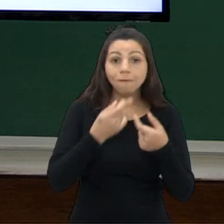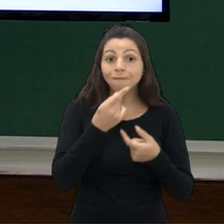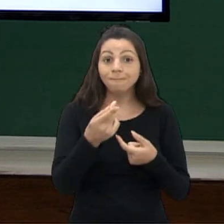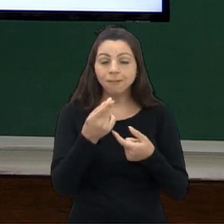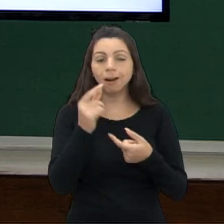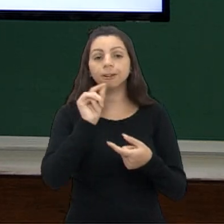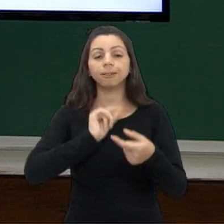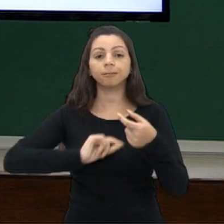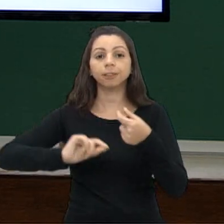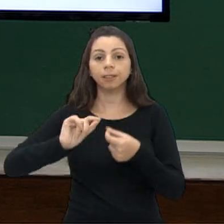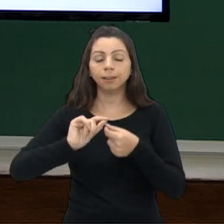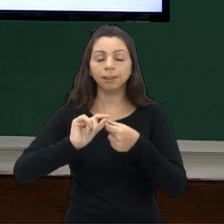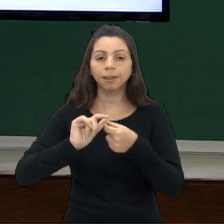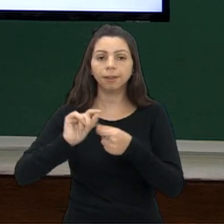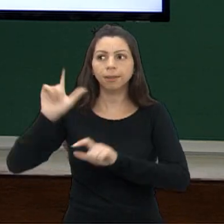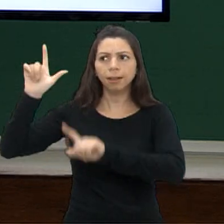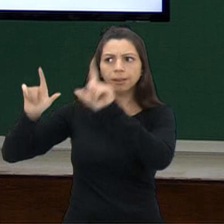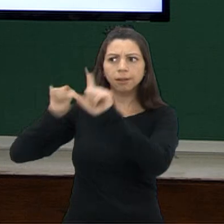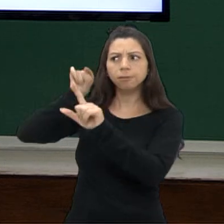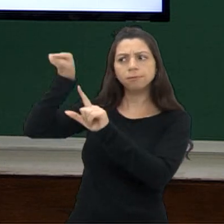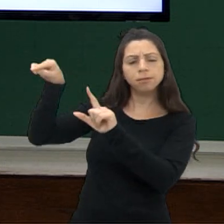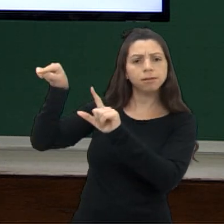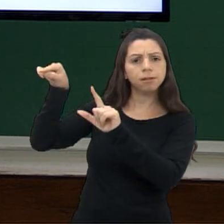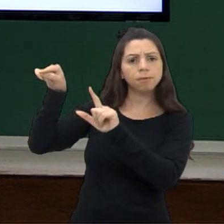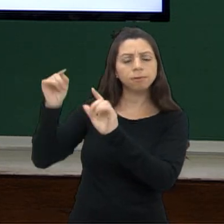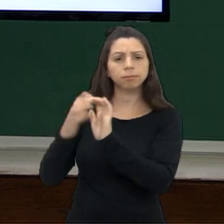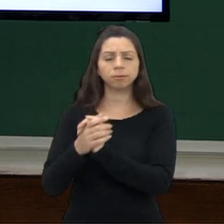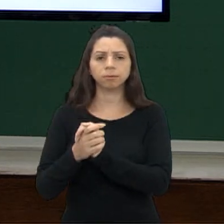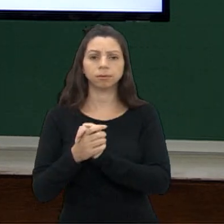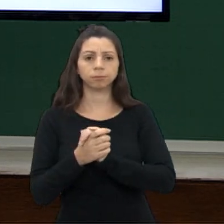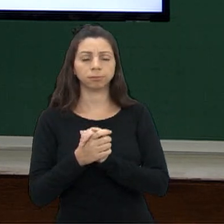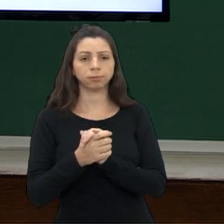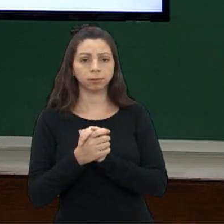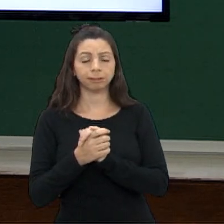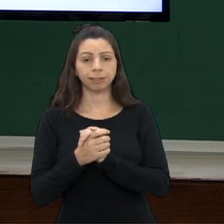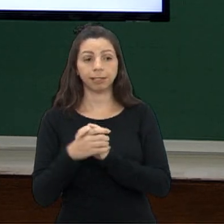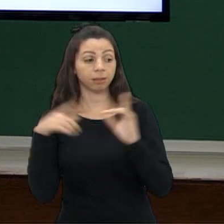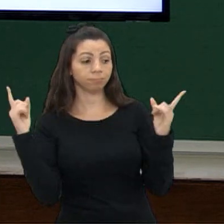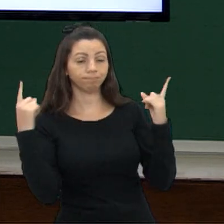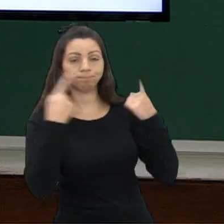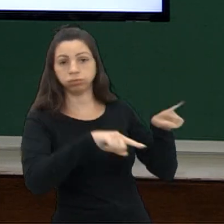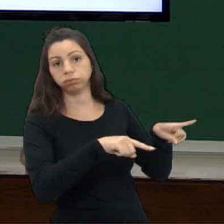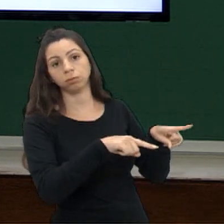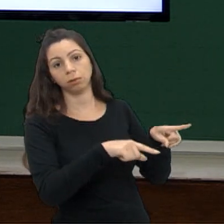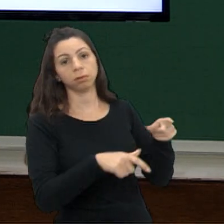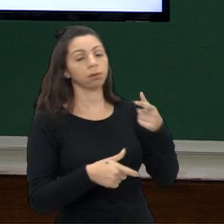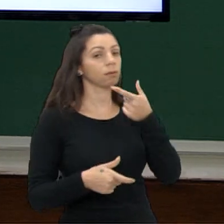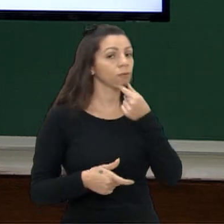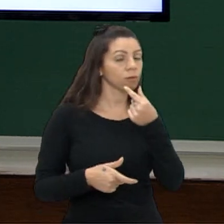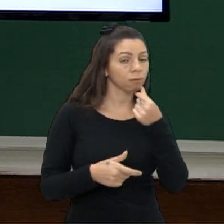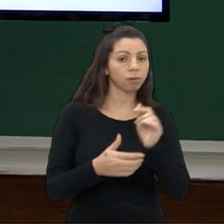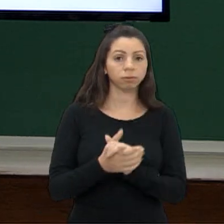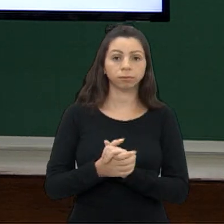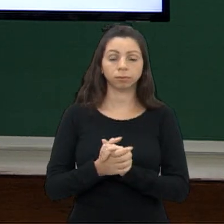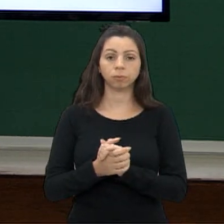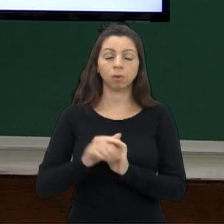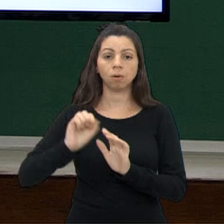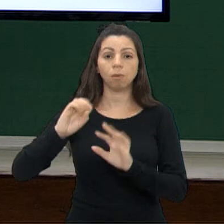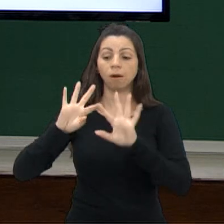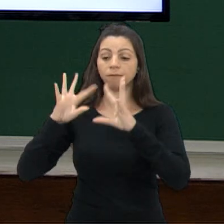coisa, a família está ali organizada, reunida para fazer alguma outra coisa,